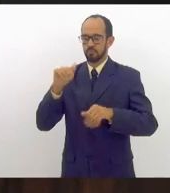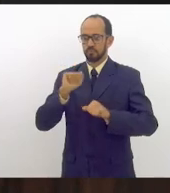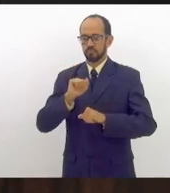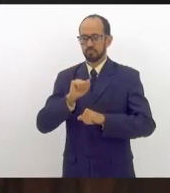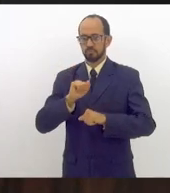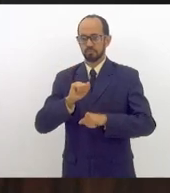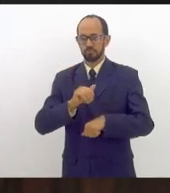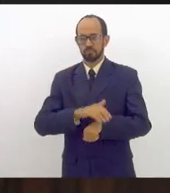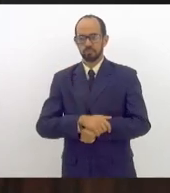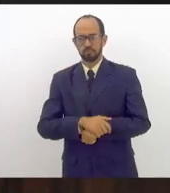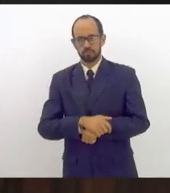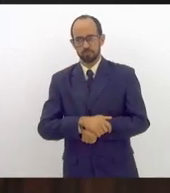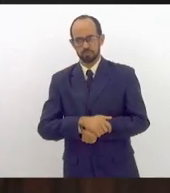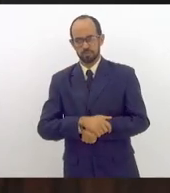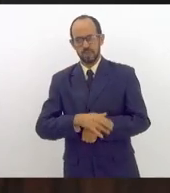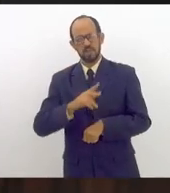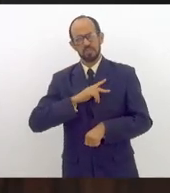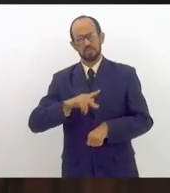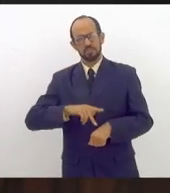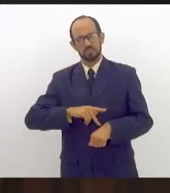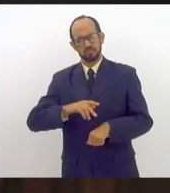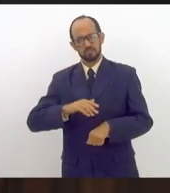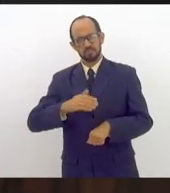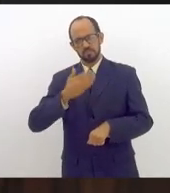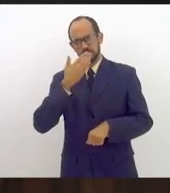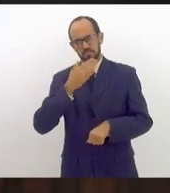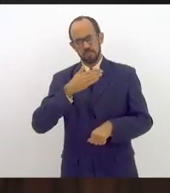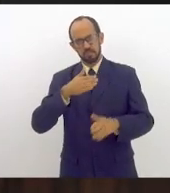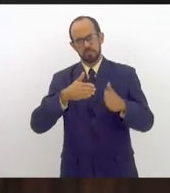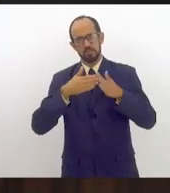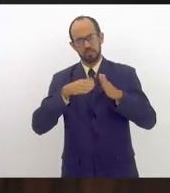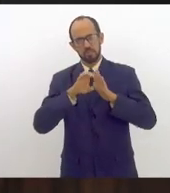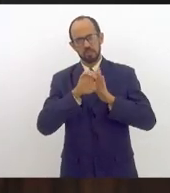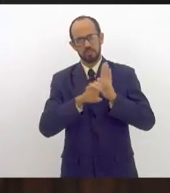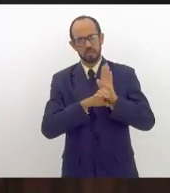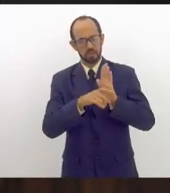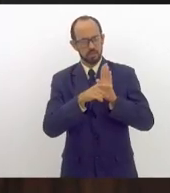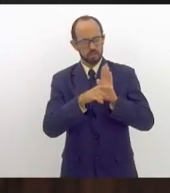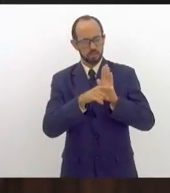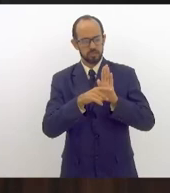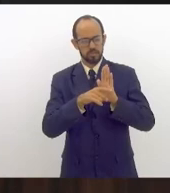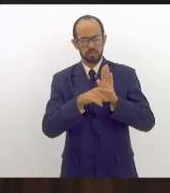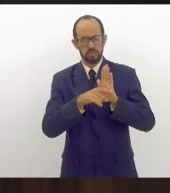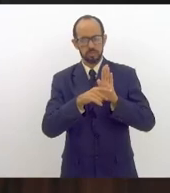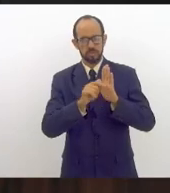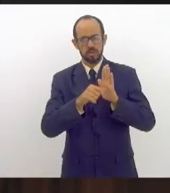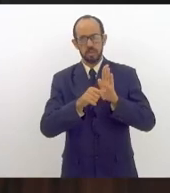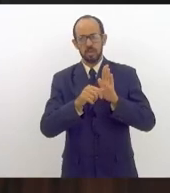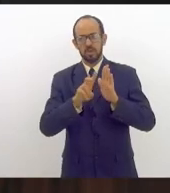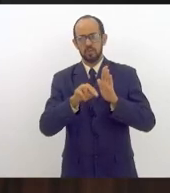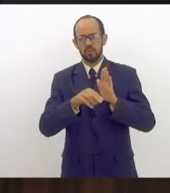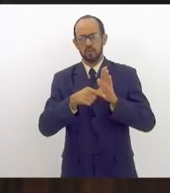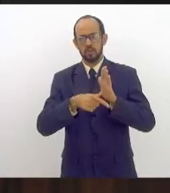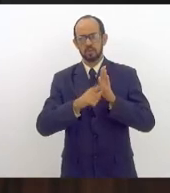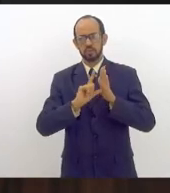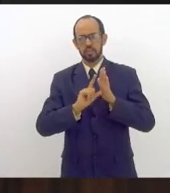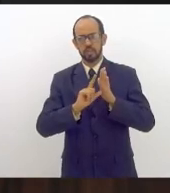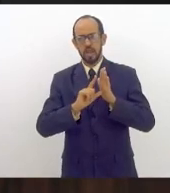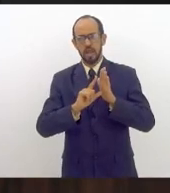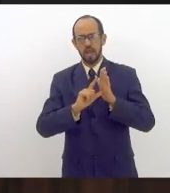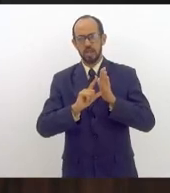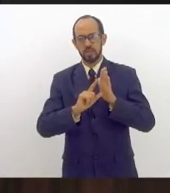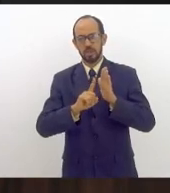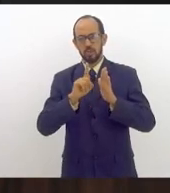Deixa o... Presidência, pede, por favor, para chegar a emenda lá. Eu vou adiantar a pauta, tem uma emenda só, vamos ver se a gente